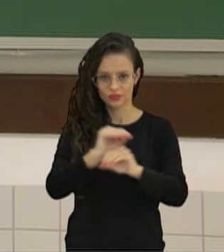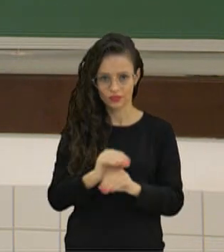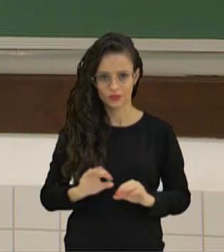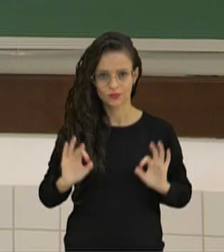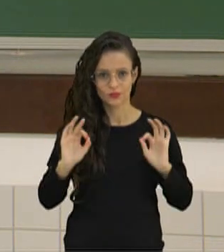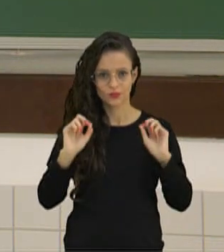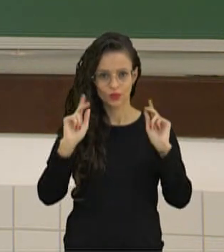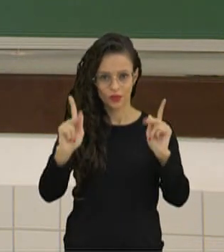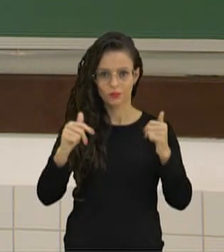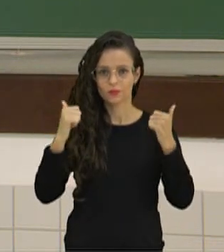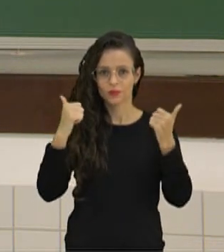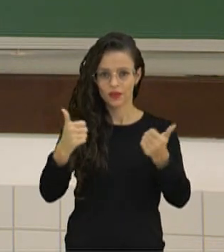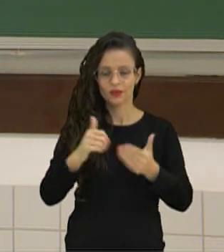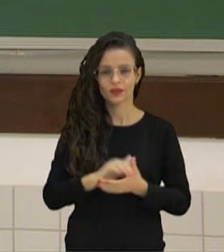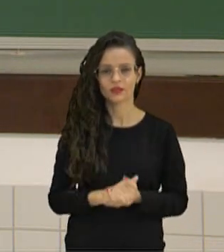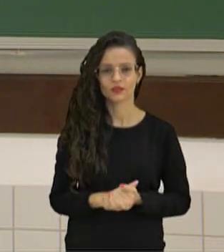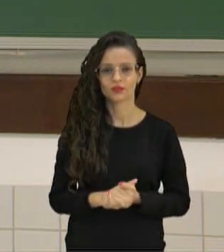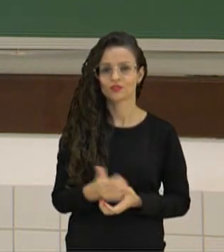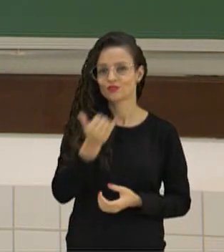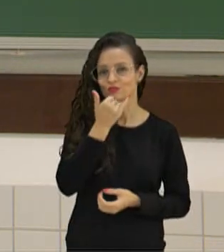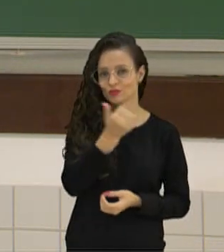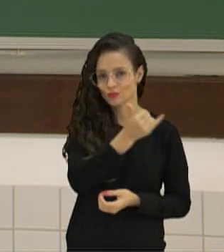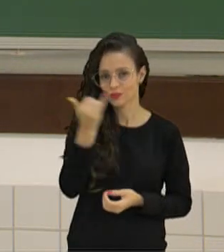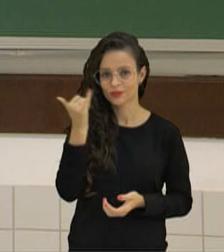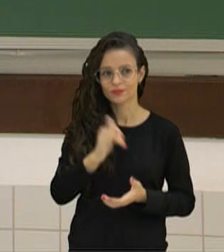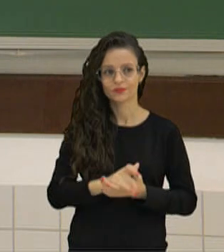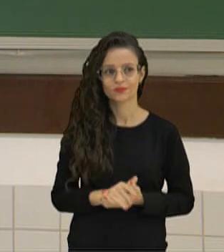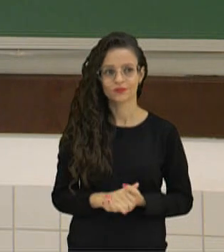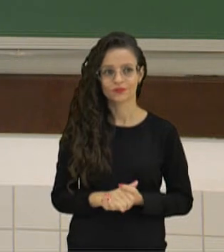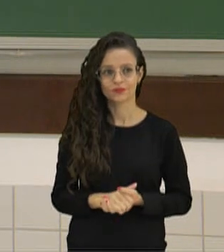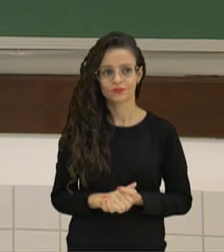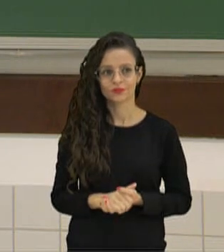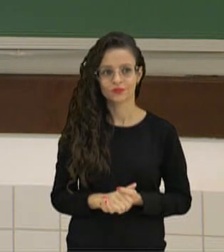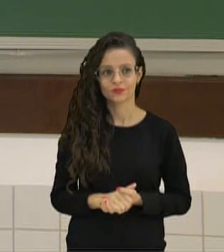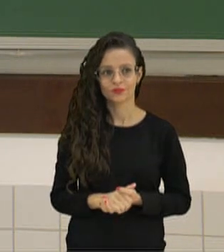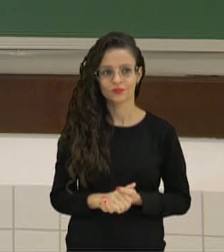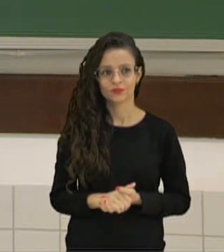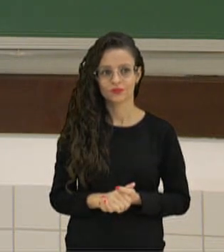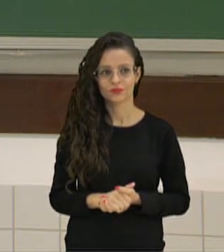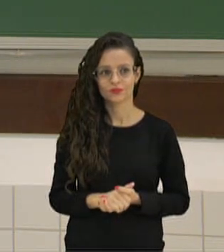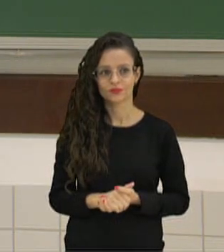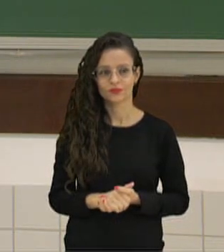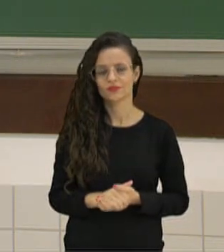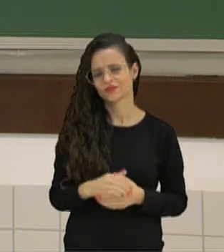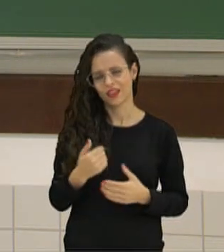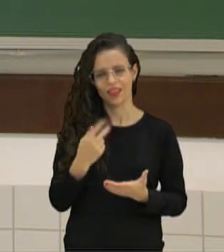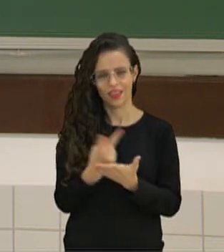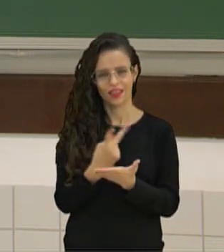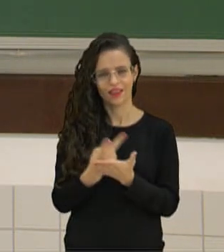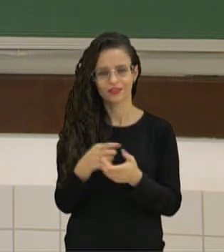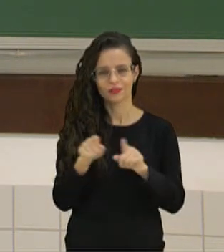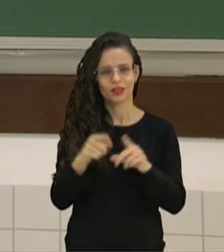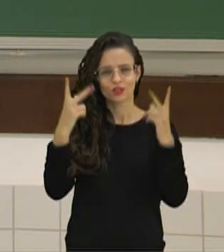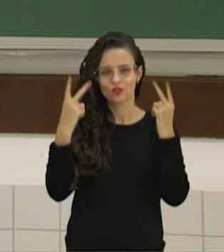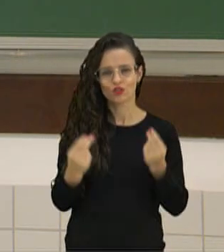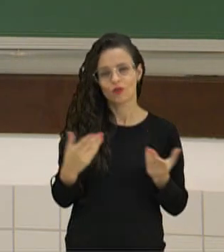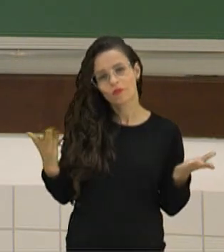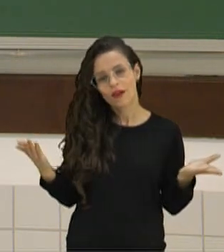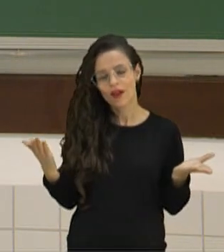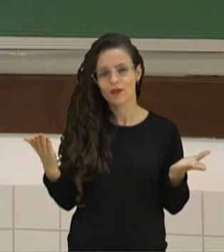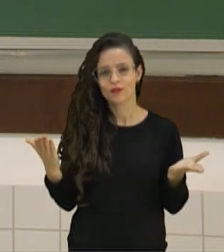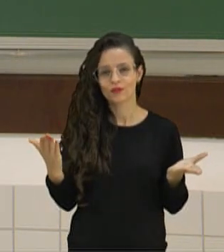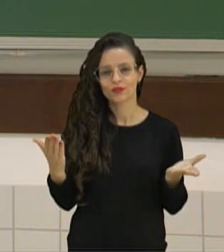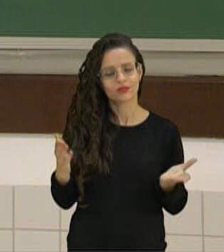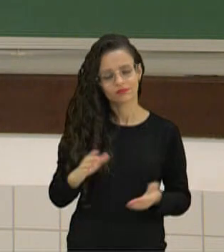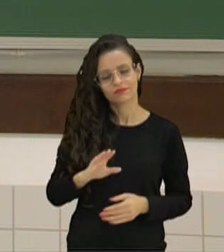lá. Beleza? Peço desculpa para vocês e a gente está aqui, a gente erra também, né? Não tenho compromisso nenhum